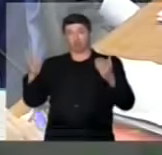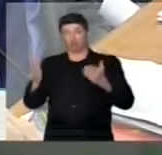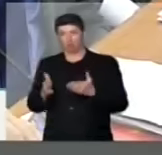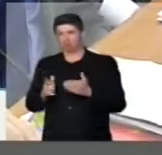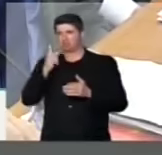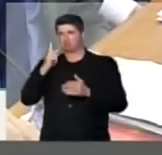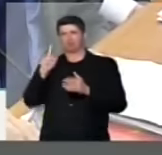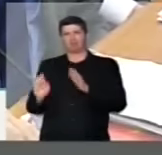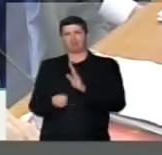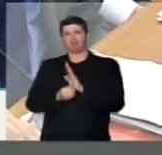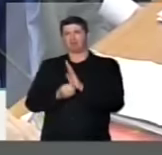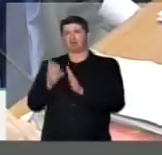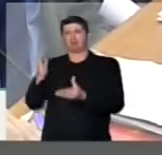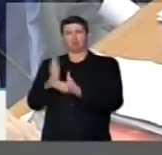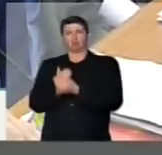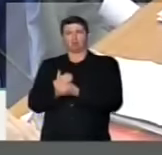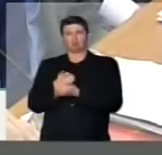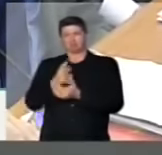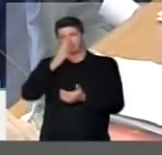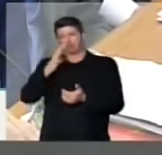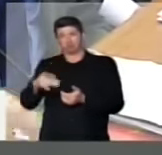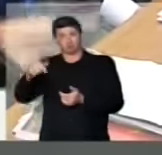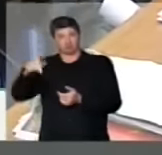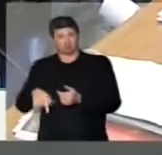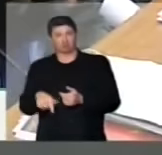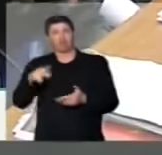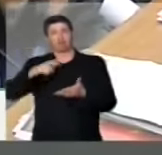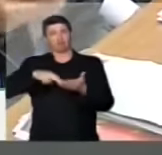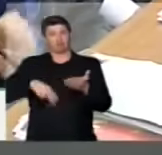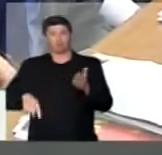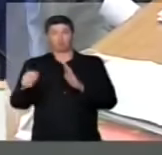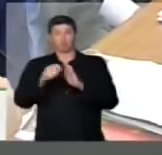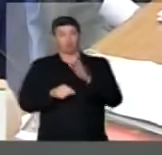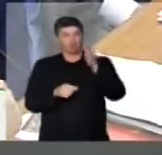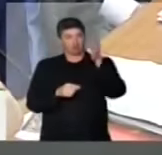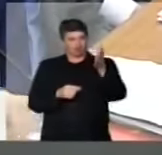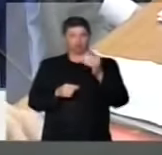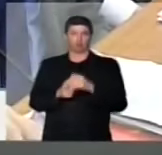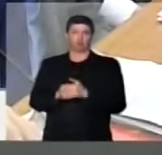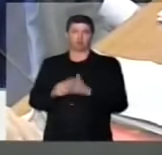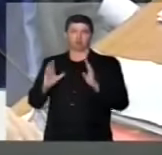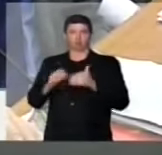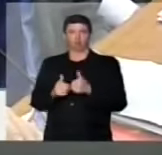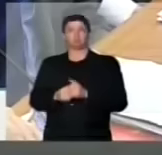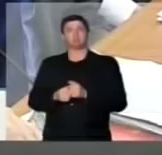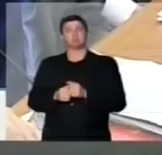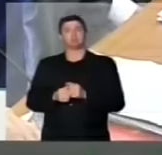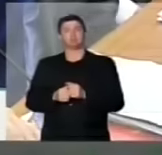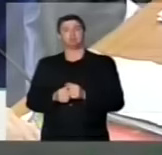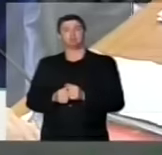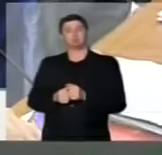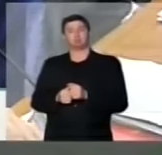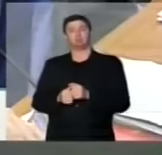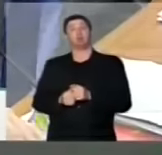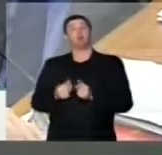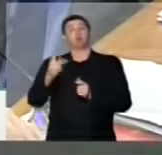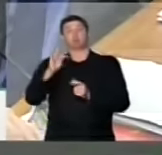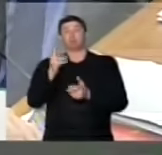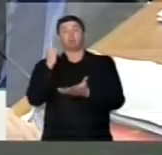centenas de páginas da denúncia aqui analisada e do relatório por esta comissão produzida, é o